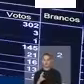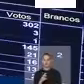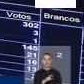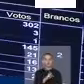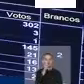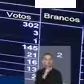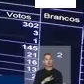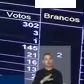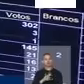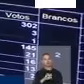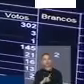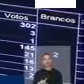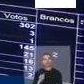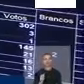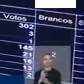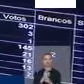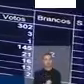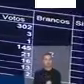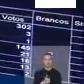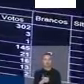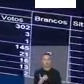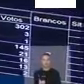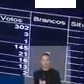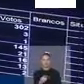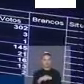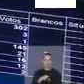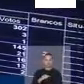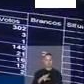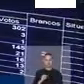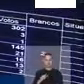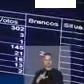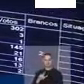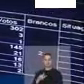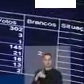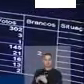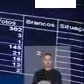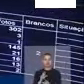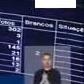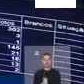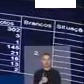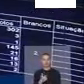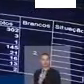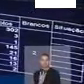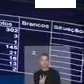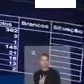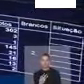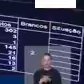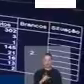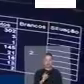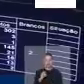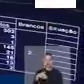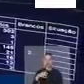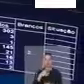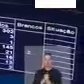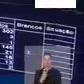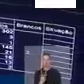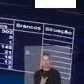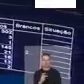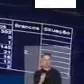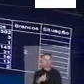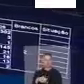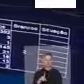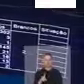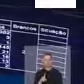Erundina, 16, deputado Marcel Van Hatten, 13, deputado Kim Kataguiri, 2, deputado